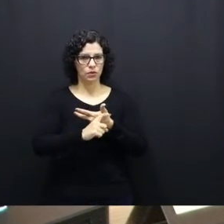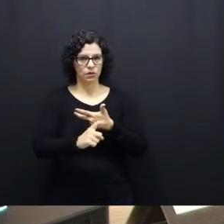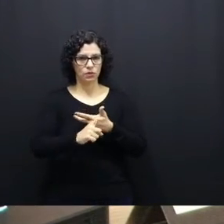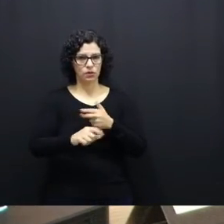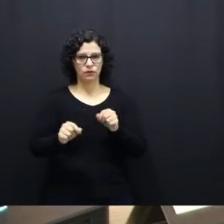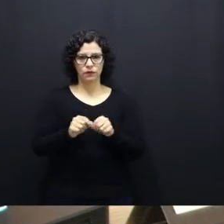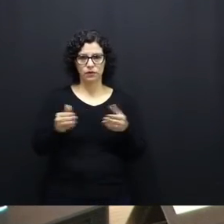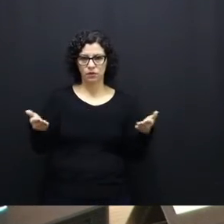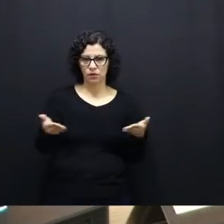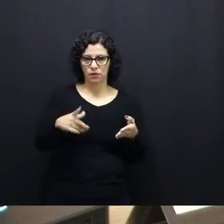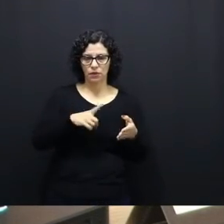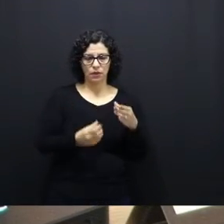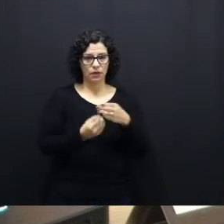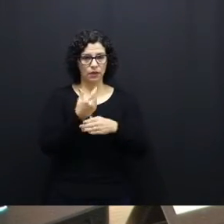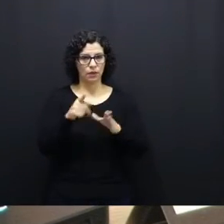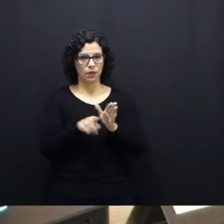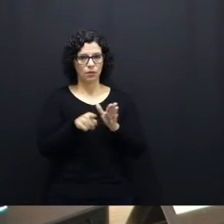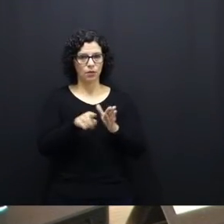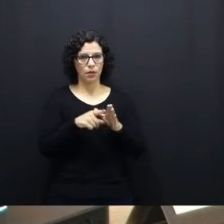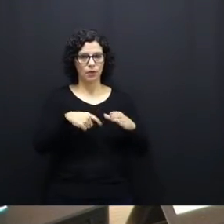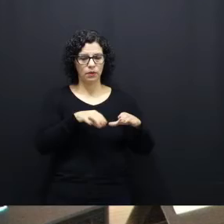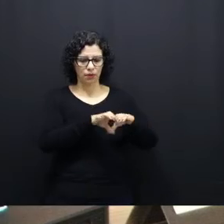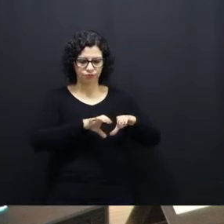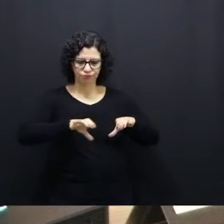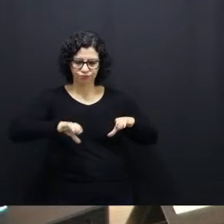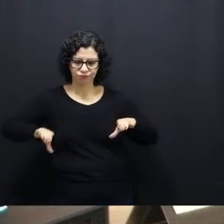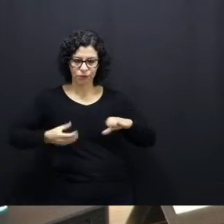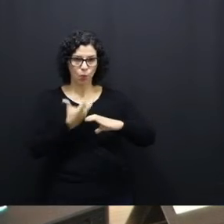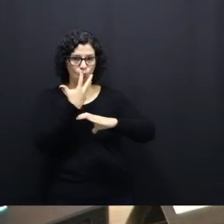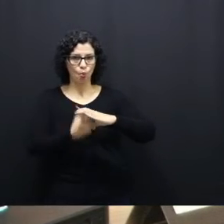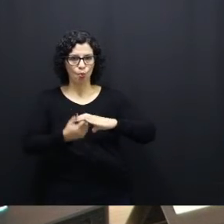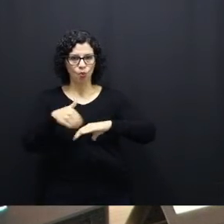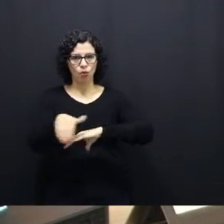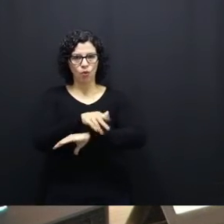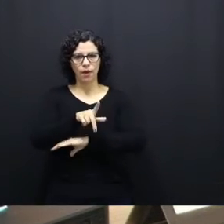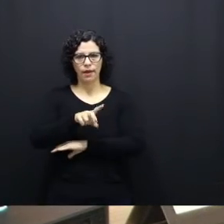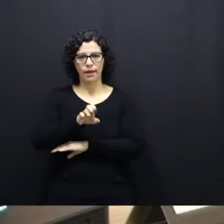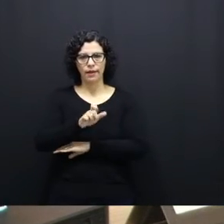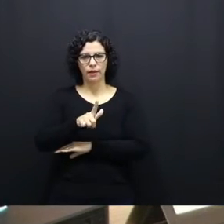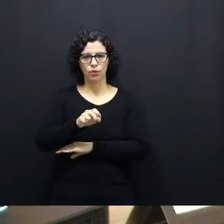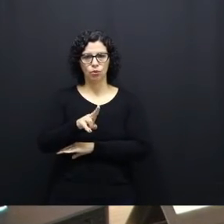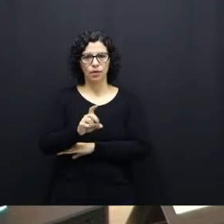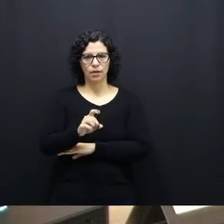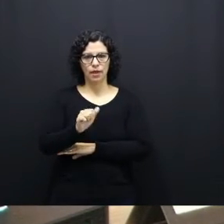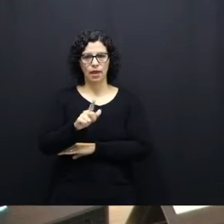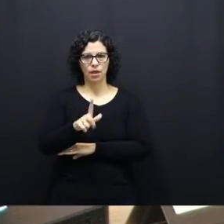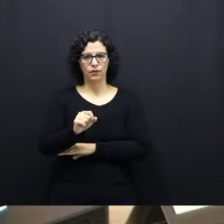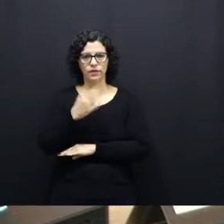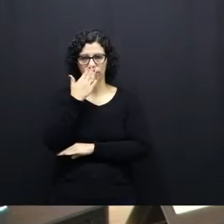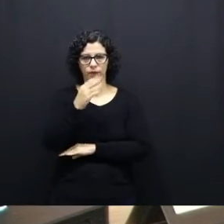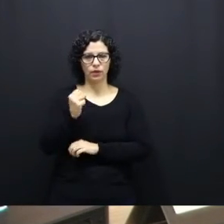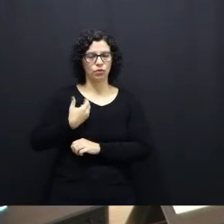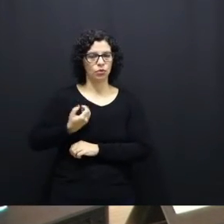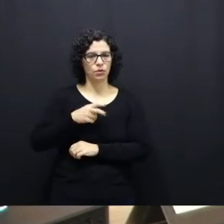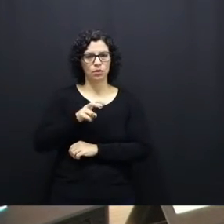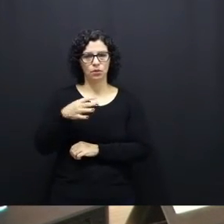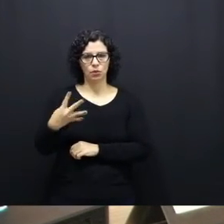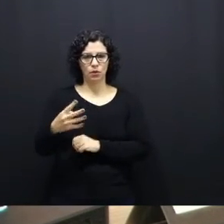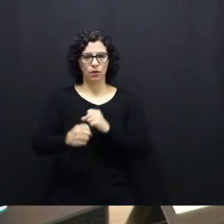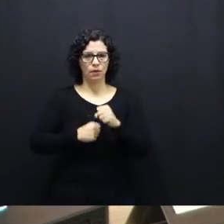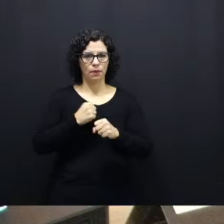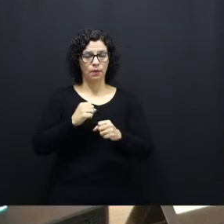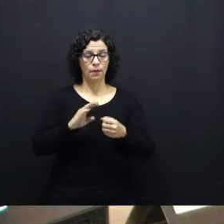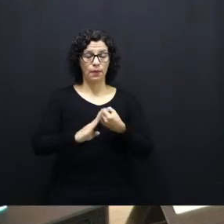que Providencie a instalação de manilhas em uma boca de lobo na rua Eliúde Alves Pereira em frente ao número 554